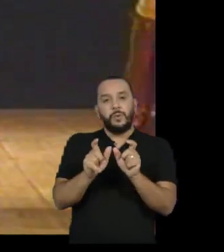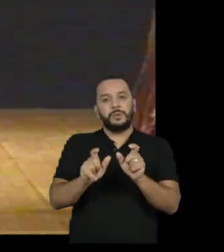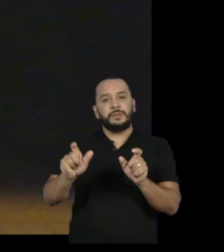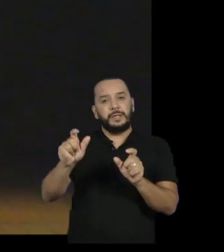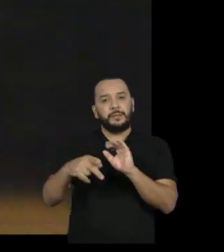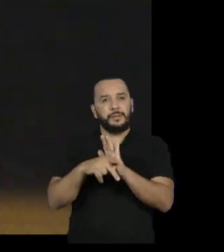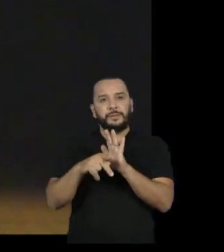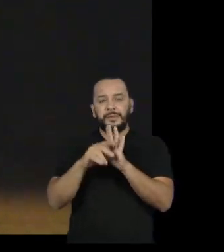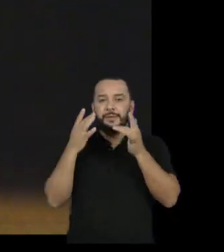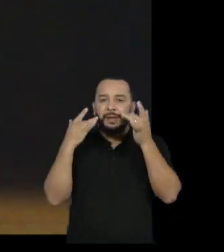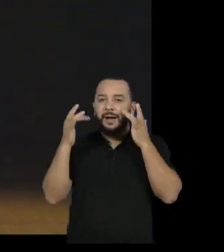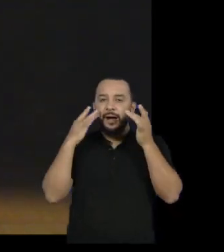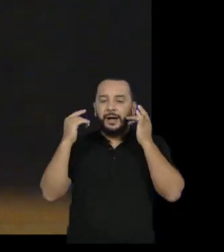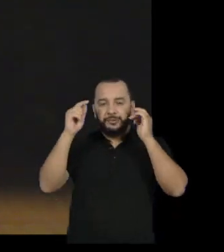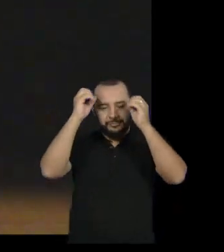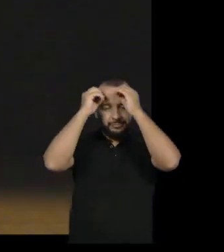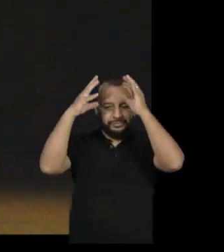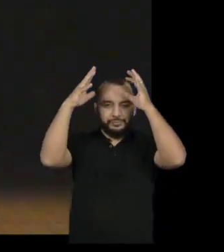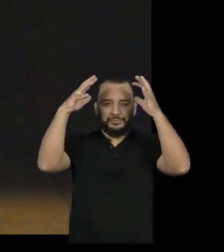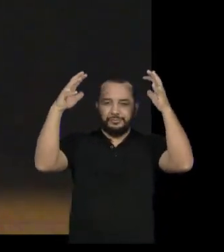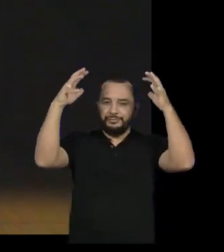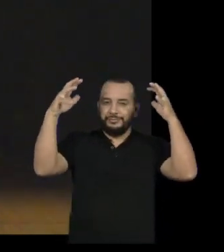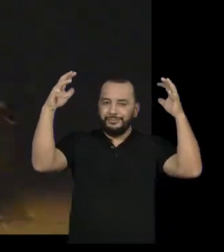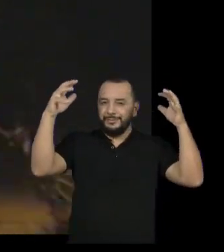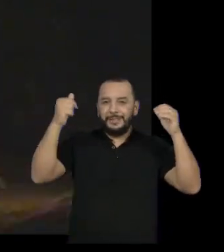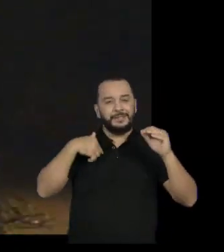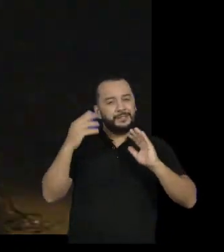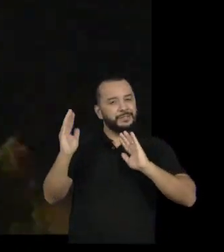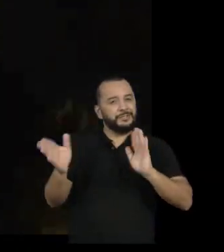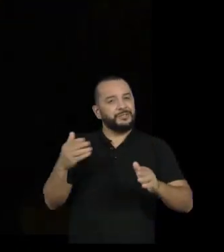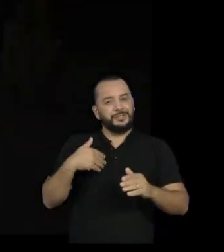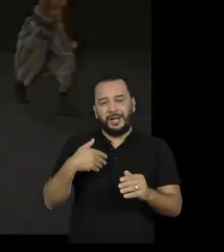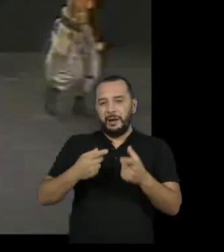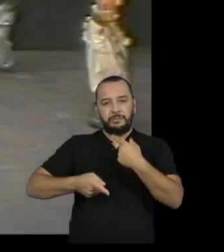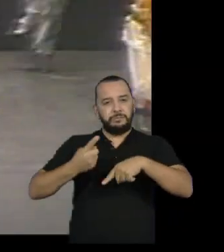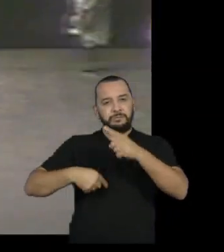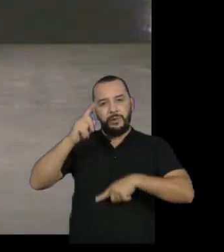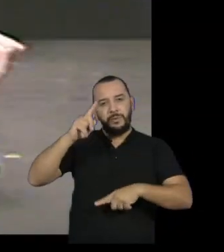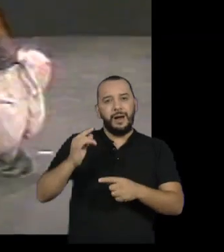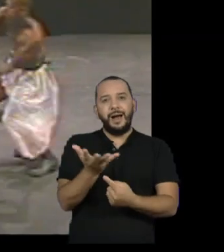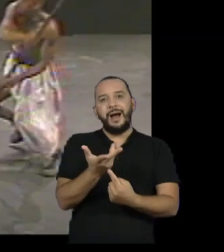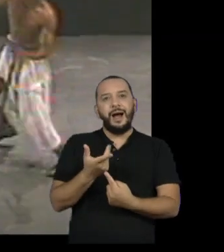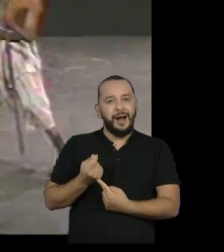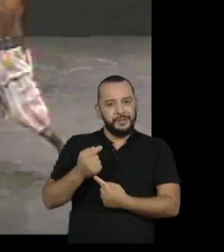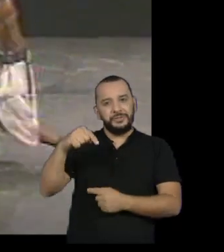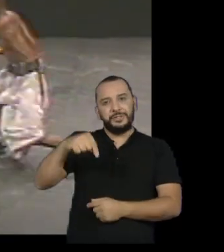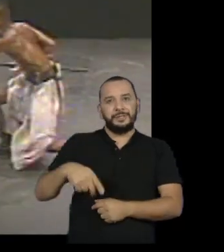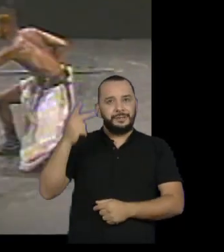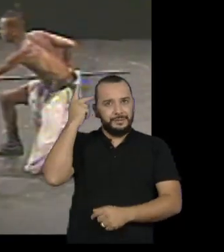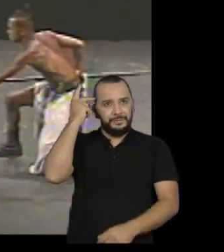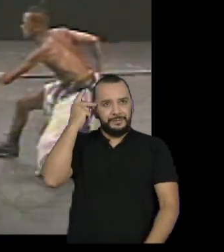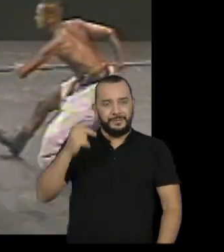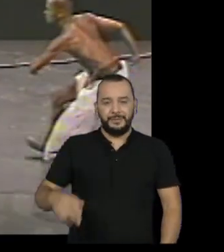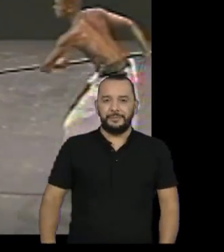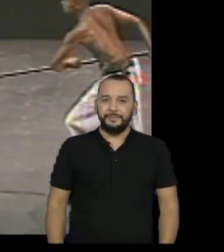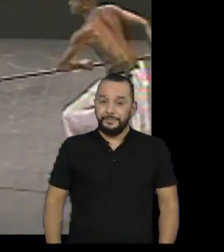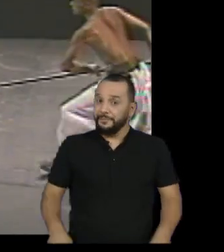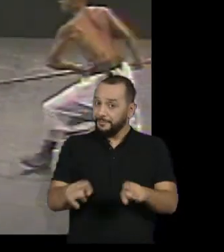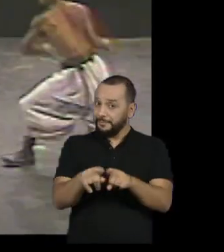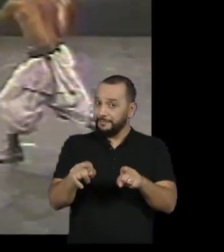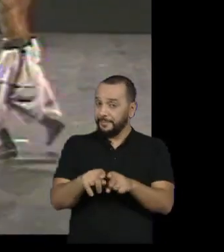assistente do diretor Antunes Filho, dentro do CPT, o Centro de Pesquisa Teatral do SESC. Pesquisando e colocando